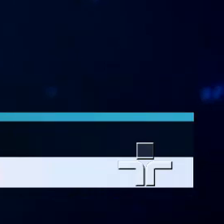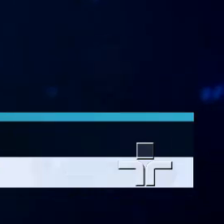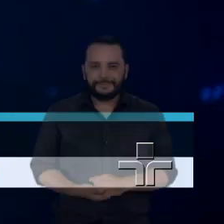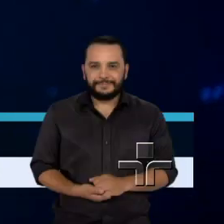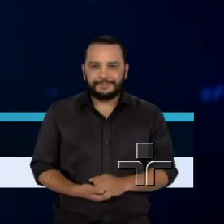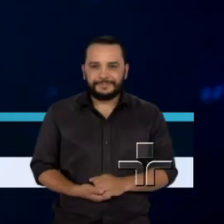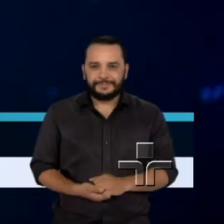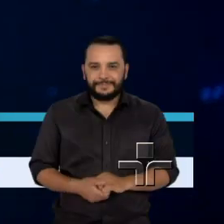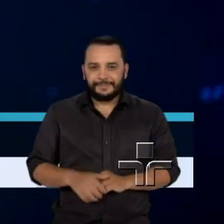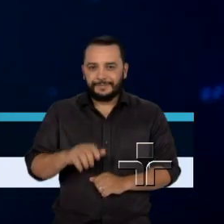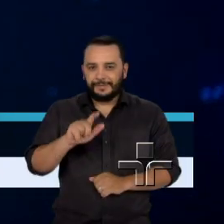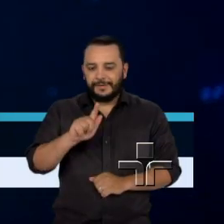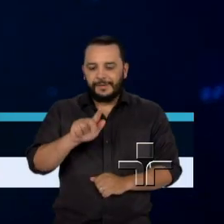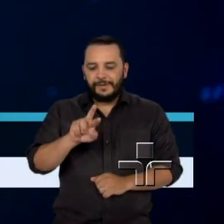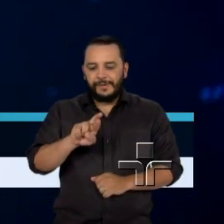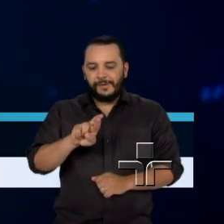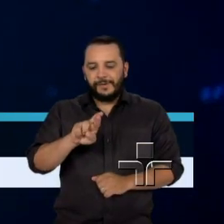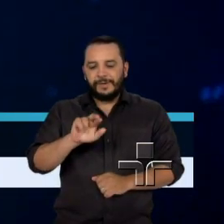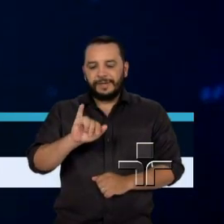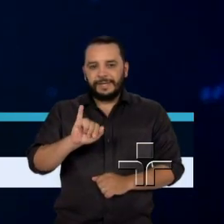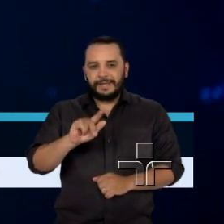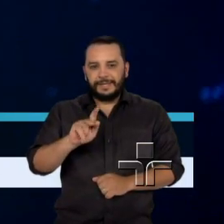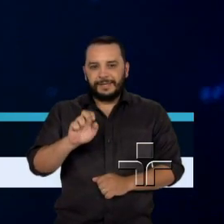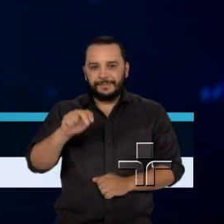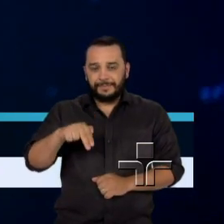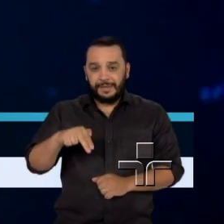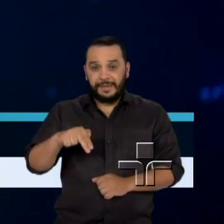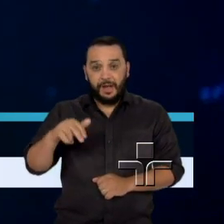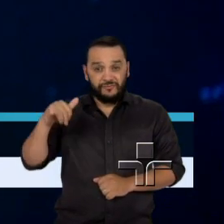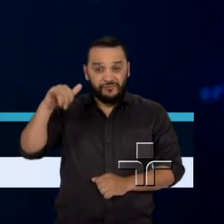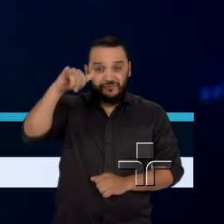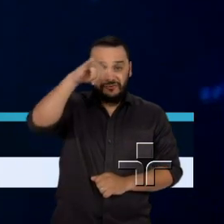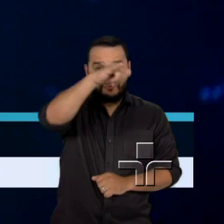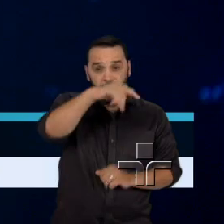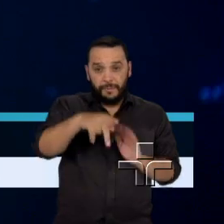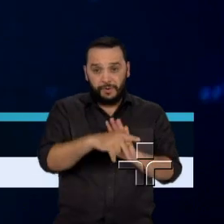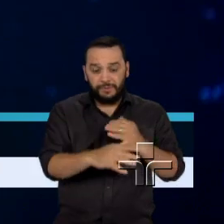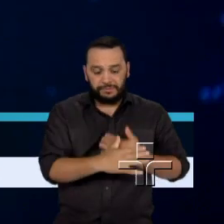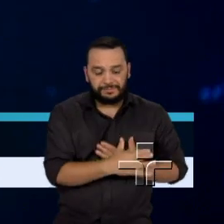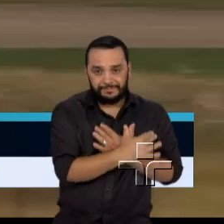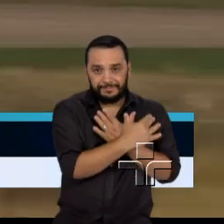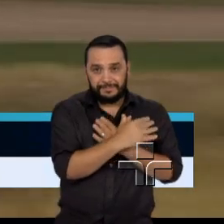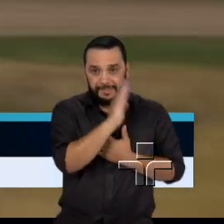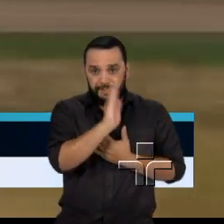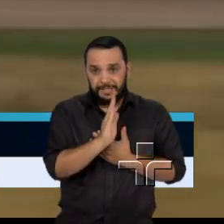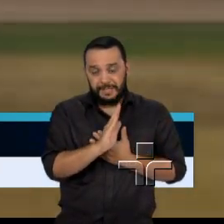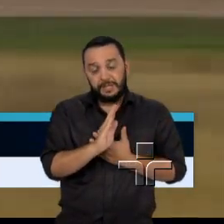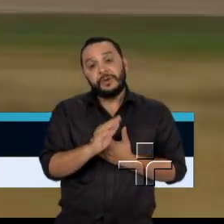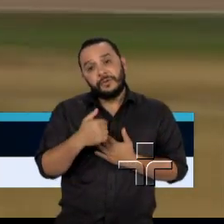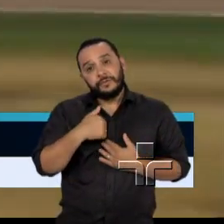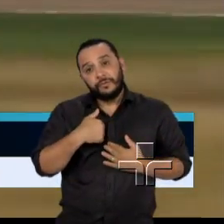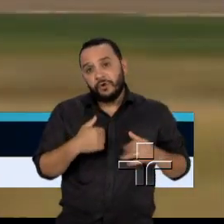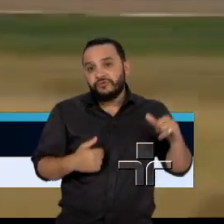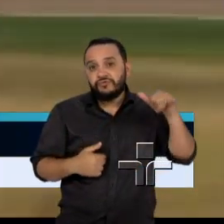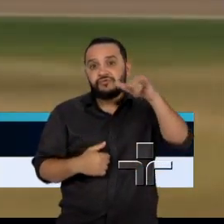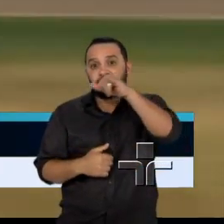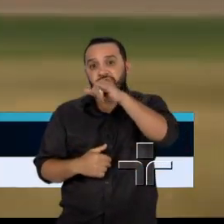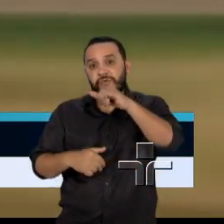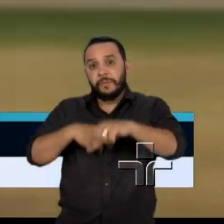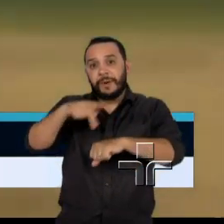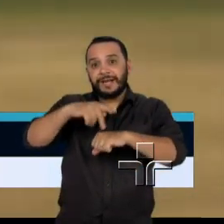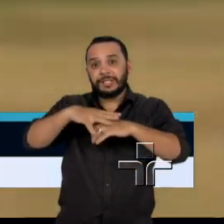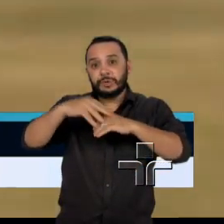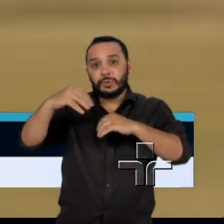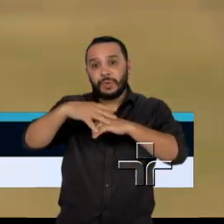O Gripen, novo caça da Força Aérea Brasileira, fez o voo de estreia no sul da Suécia. O primeiro voo do